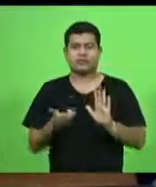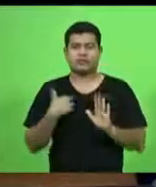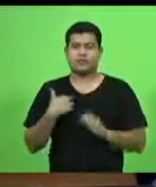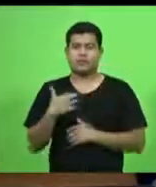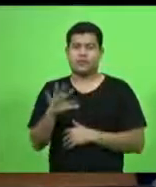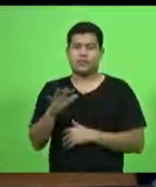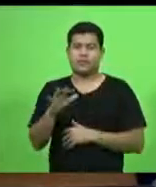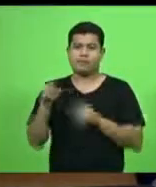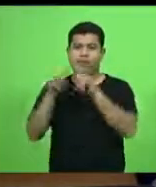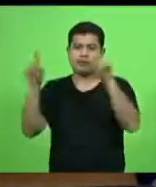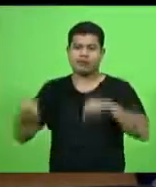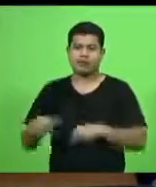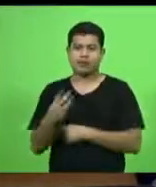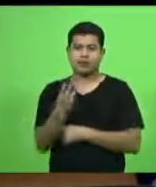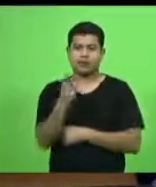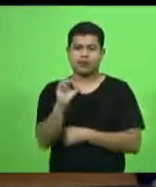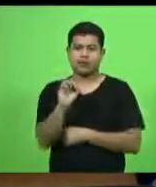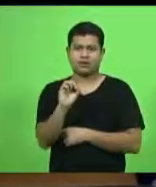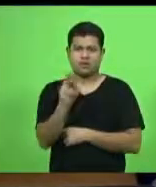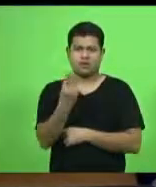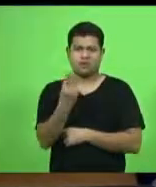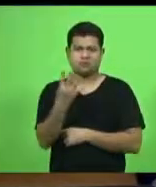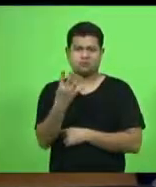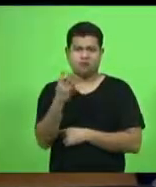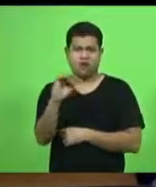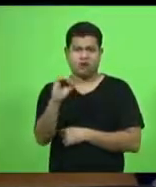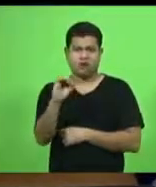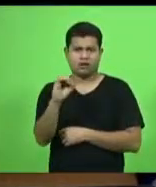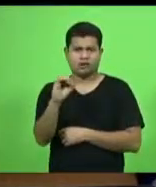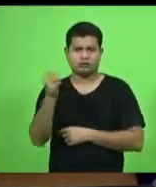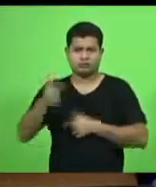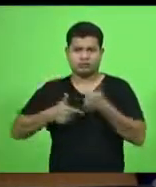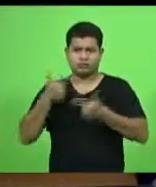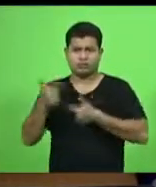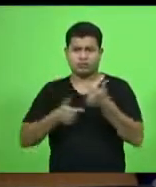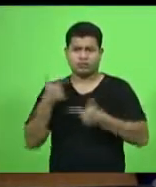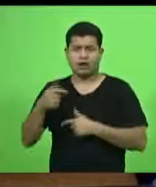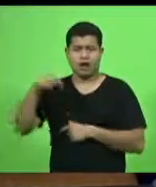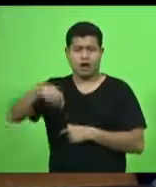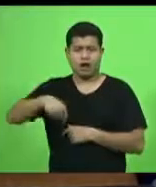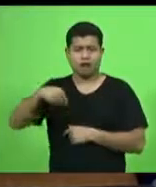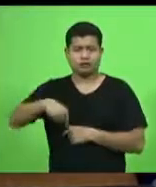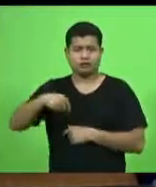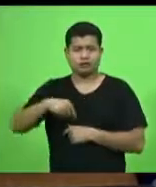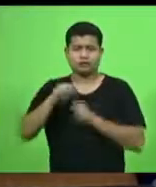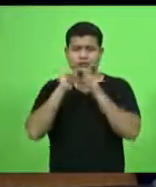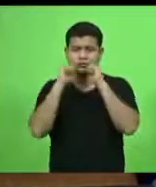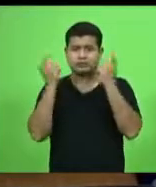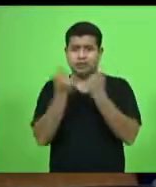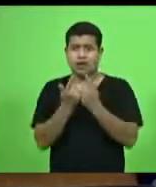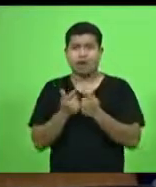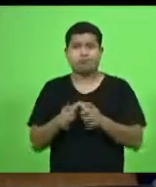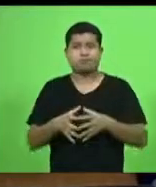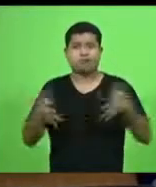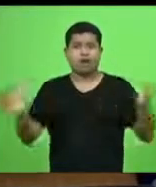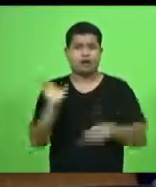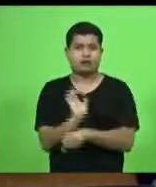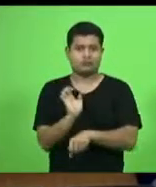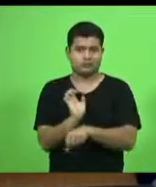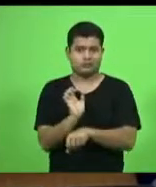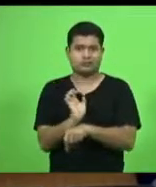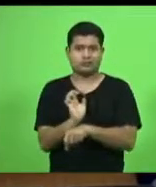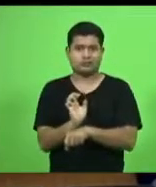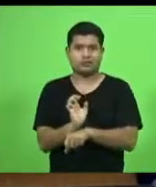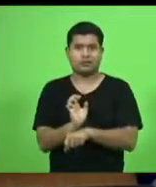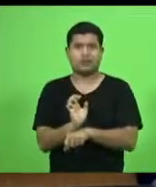40 pessoas trabalham na redação da Assembleia, a maior do Estado. Hoje em dia, o maior grupo